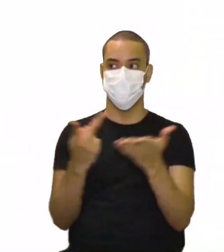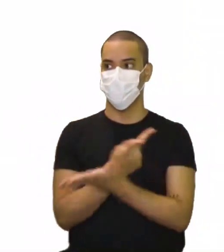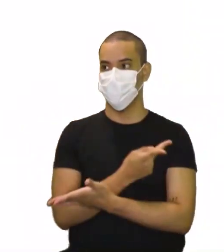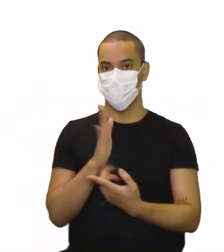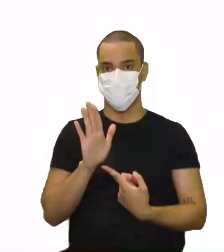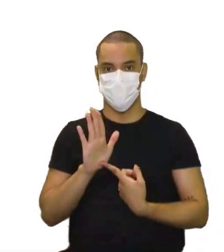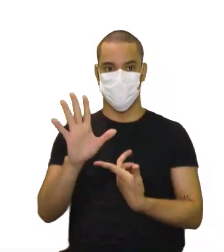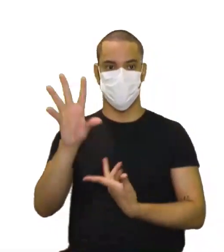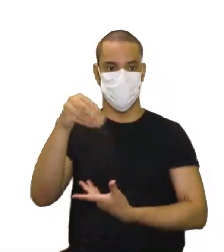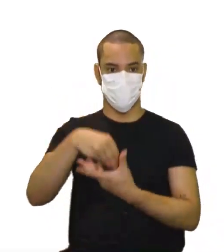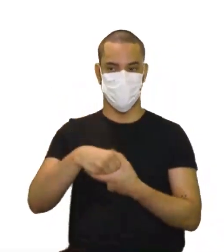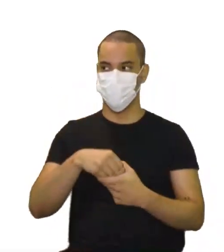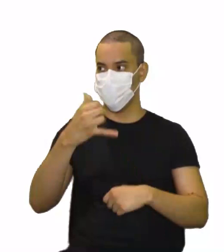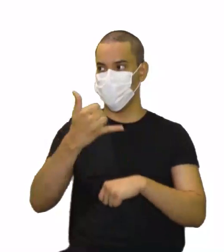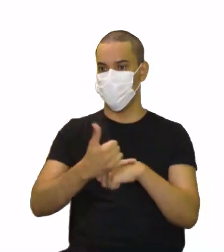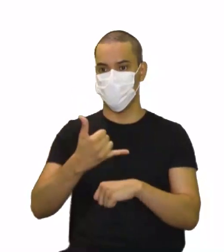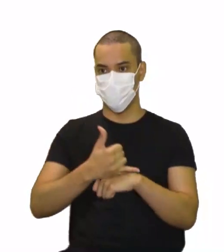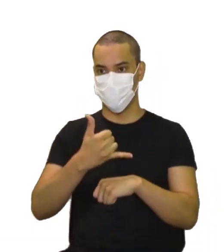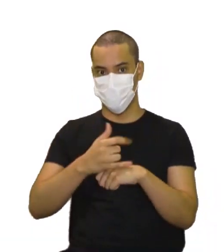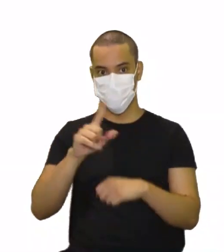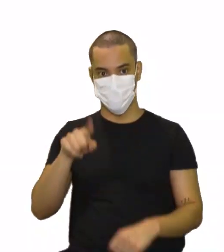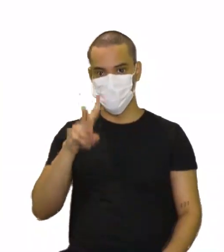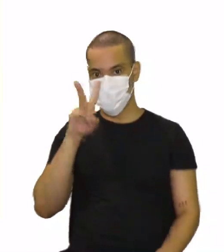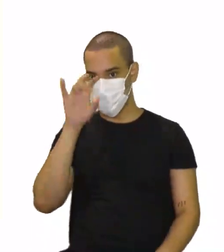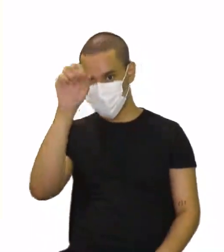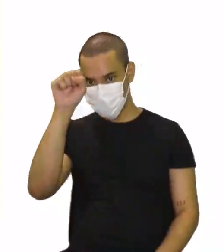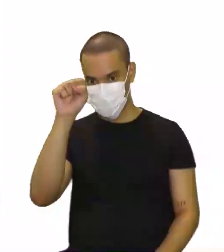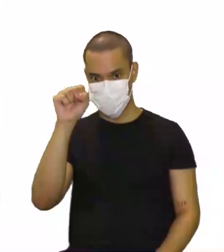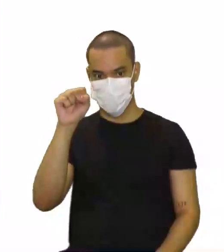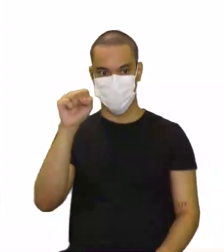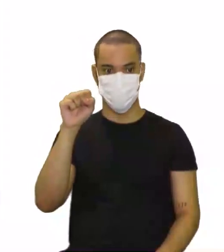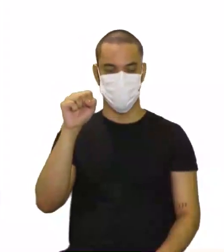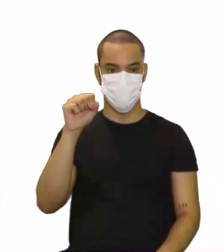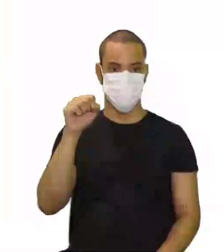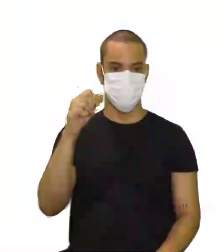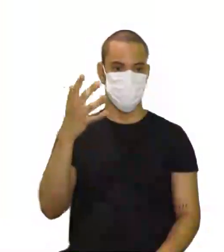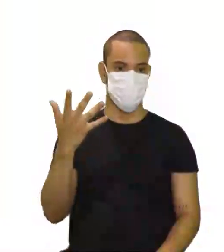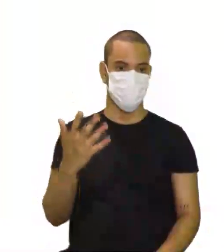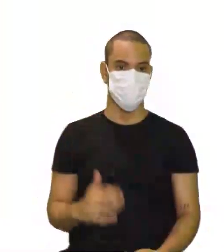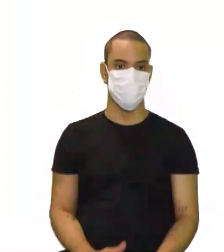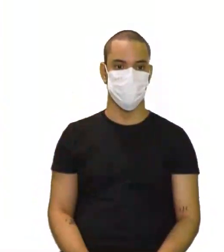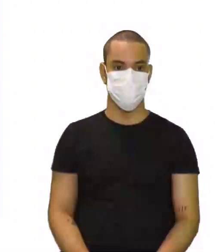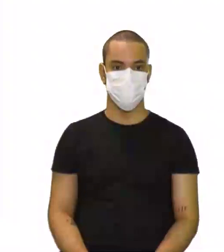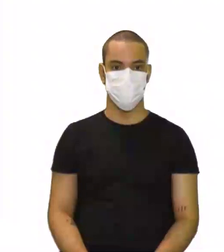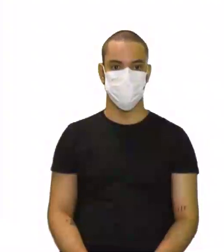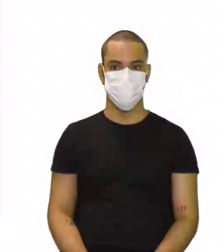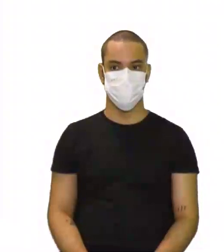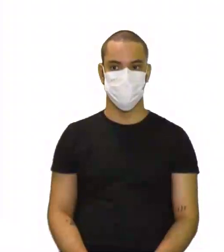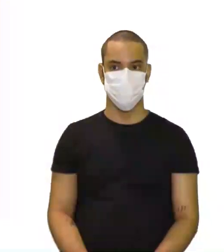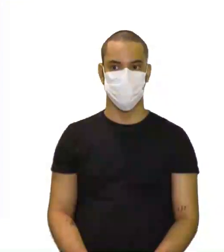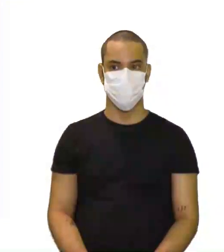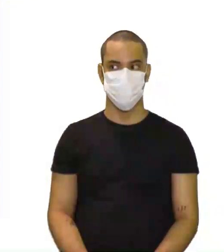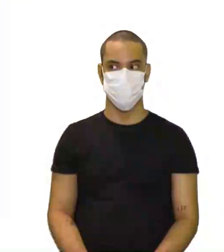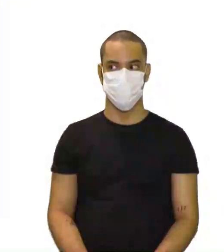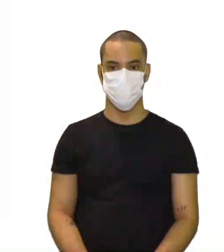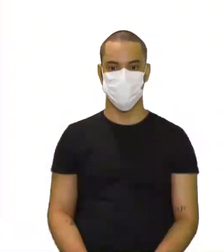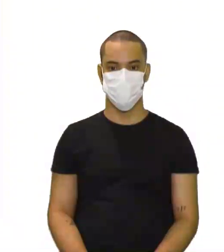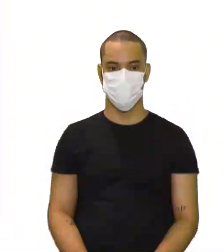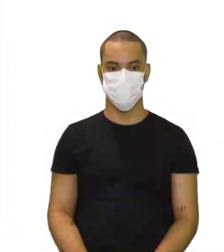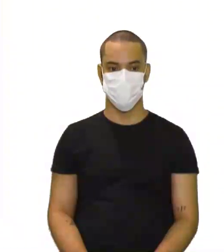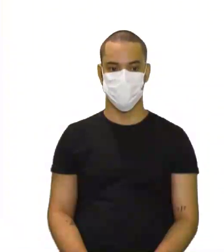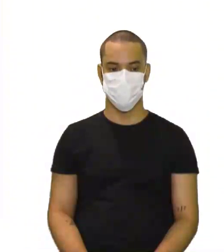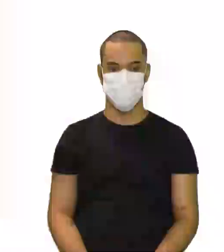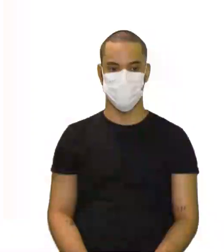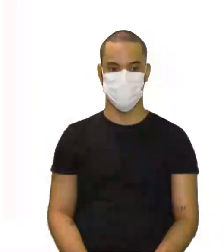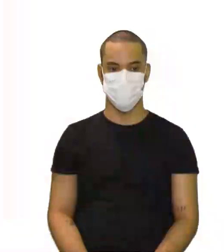nessa barra? Uma força nuclear. Opa, deixa eu voltar aqui para frente.